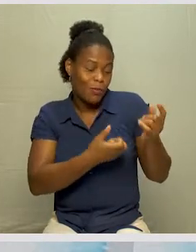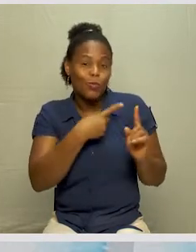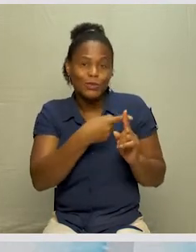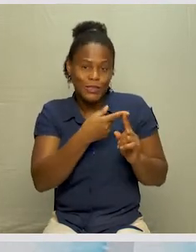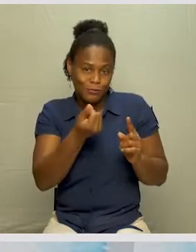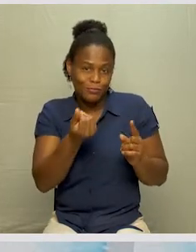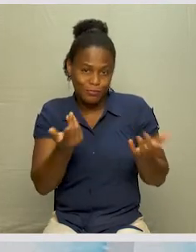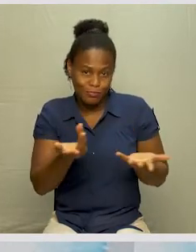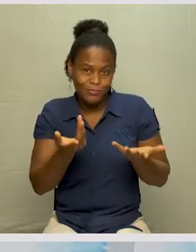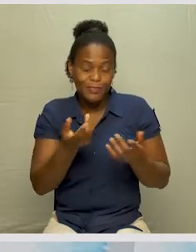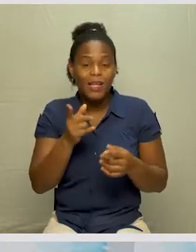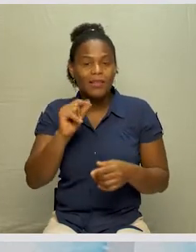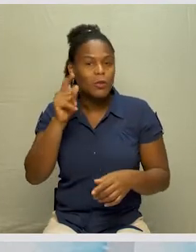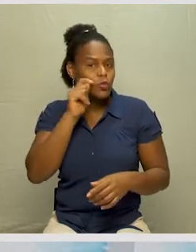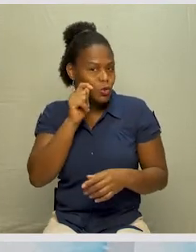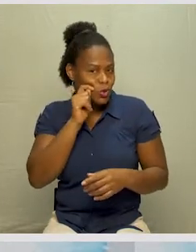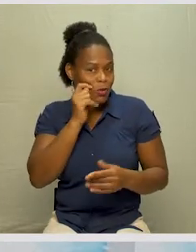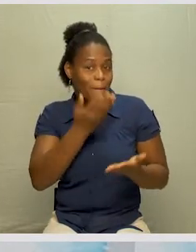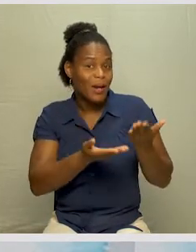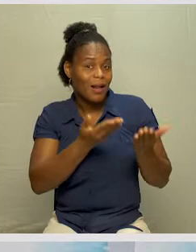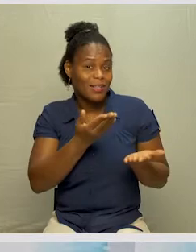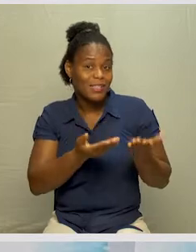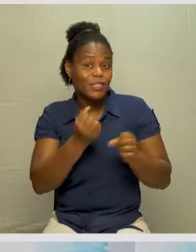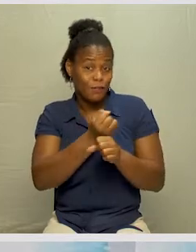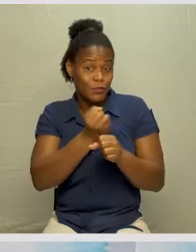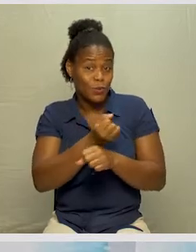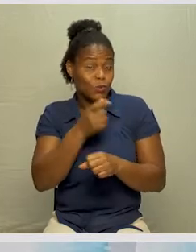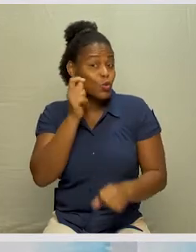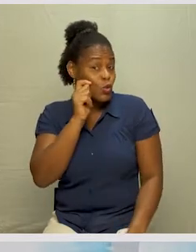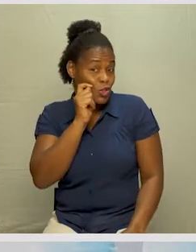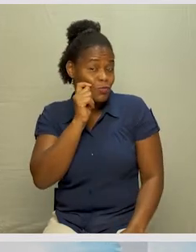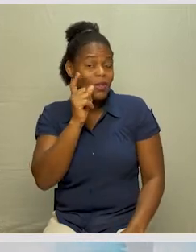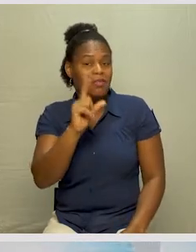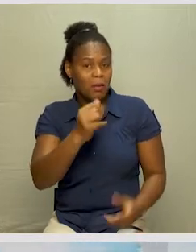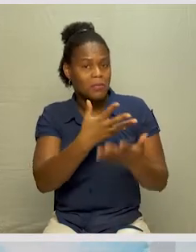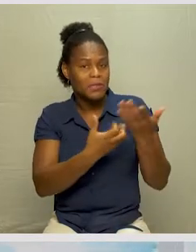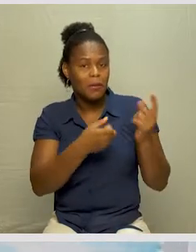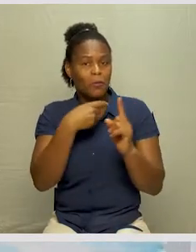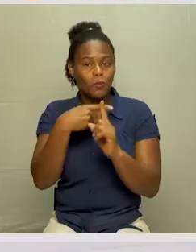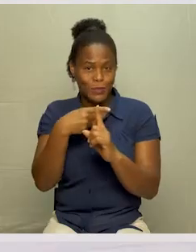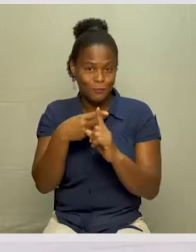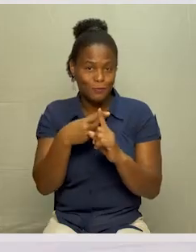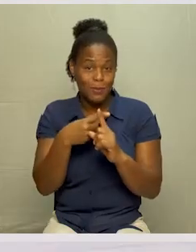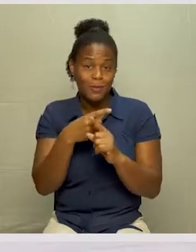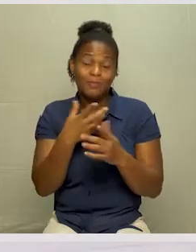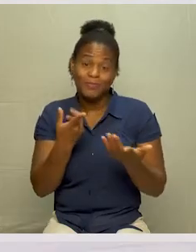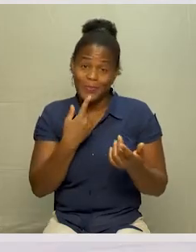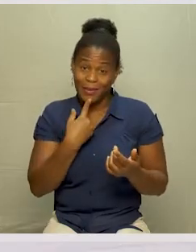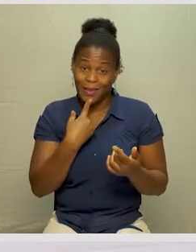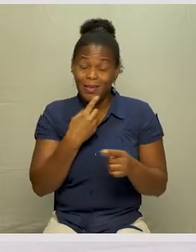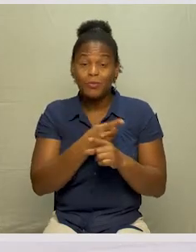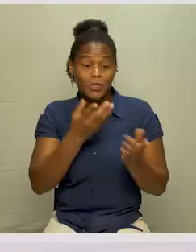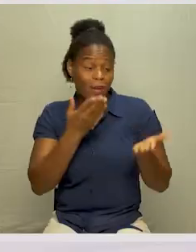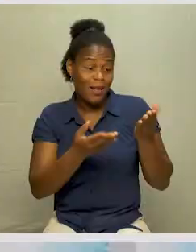saldo positivo. Turismo faz de balança de serviços ter saldo positivo. Por isso, a